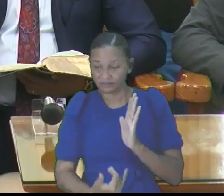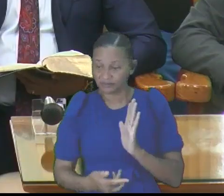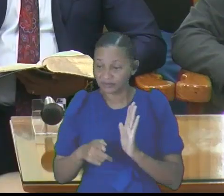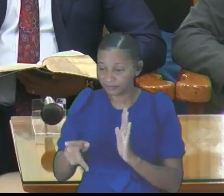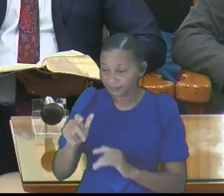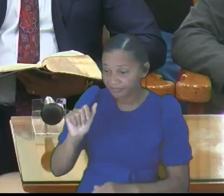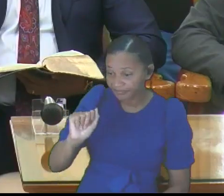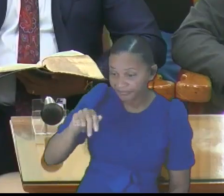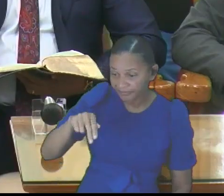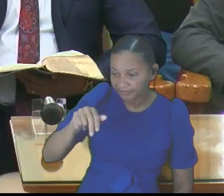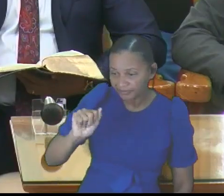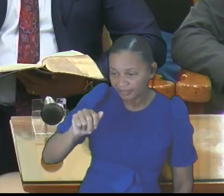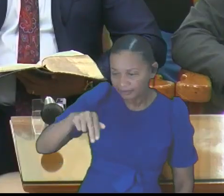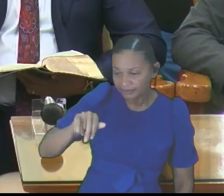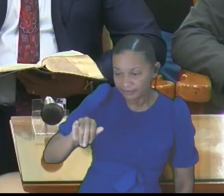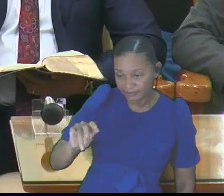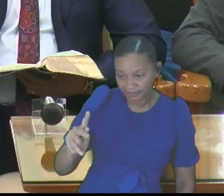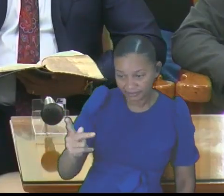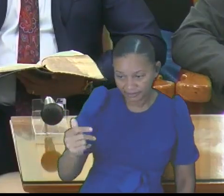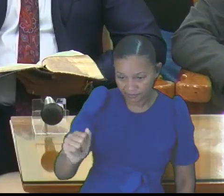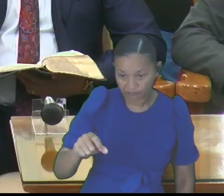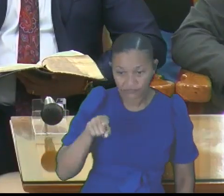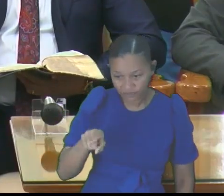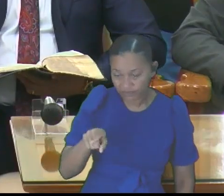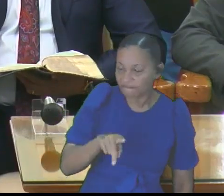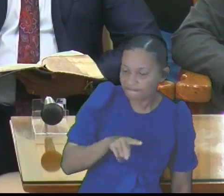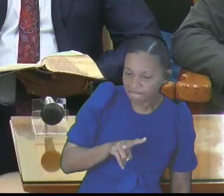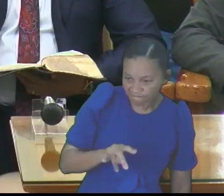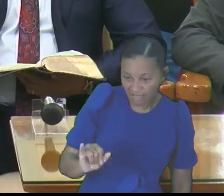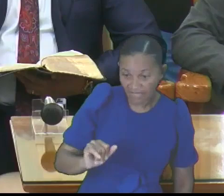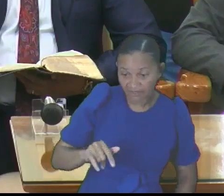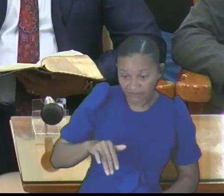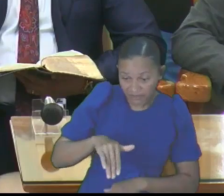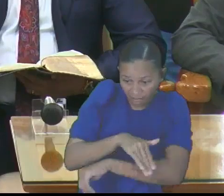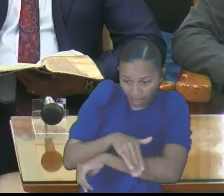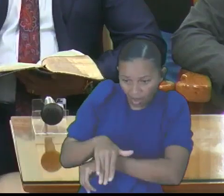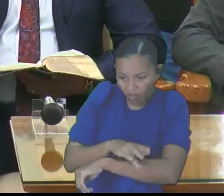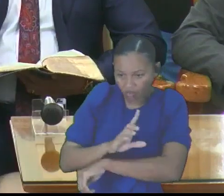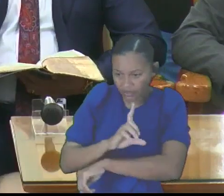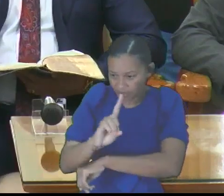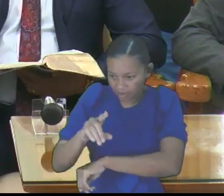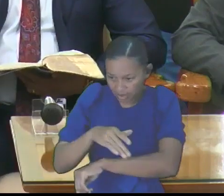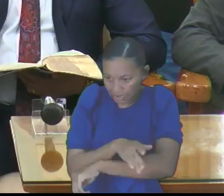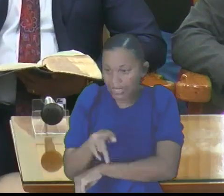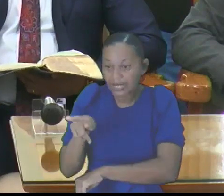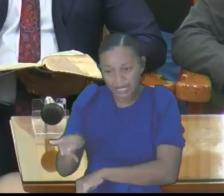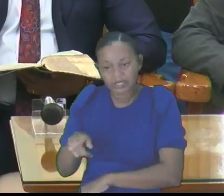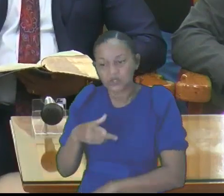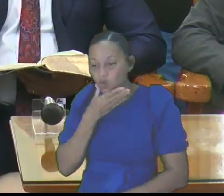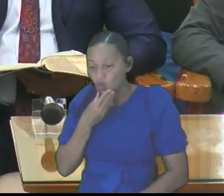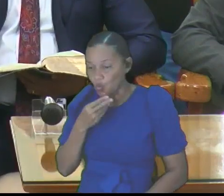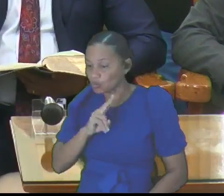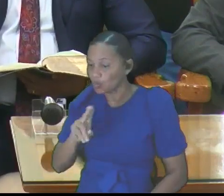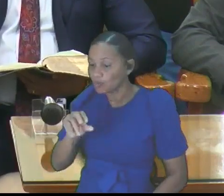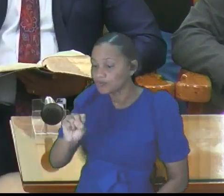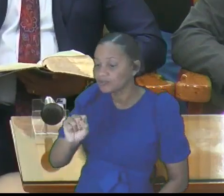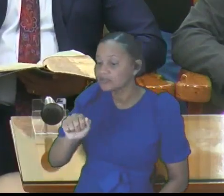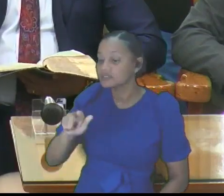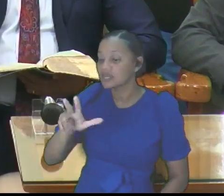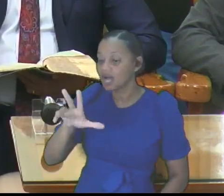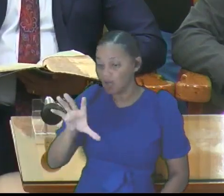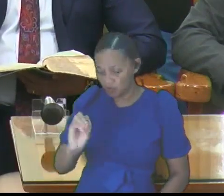Ananias, tu vai na rua chamada direita, porque lá tem um homem chamado Saulo. Ele está há 3